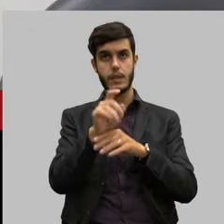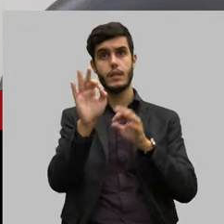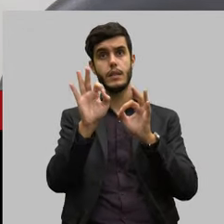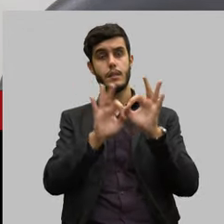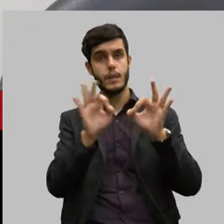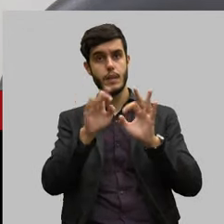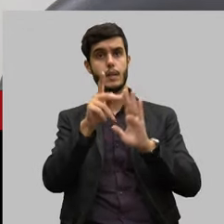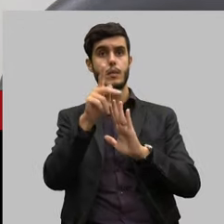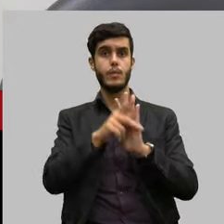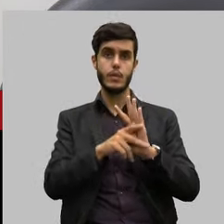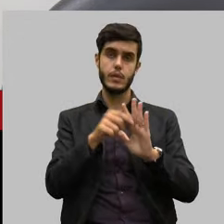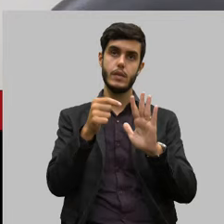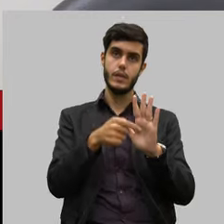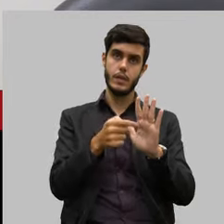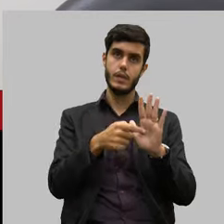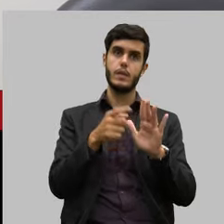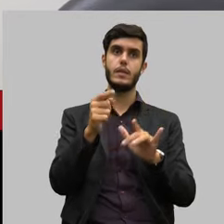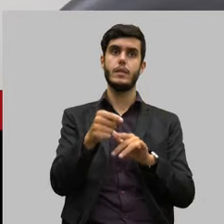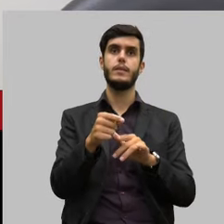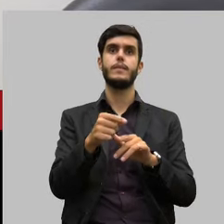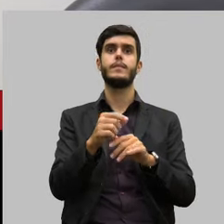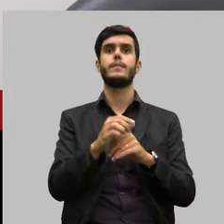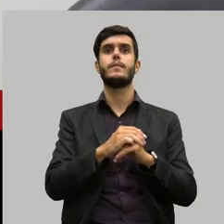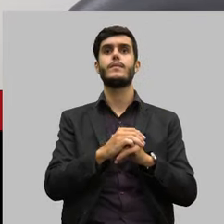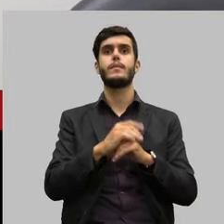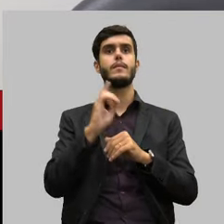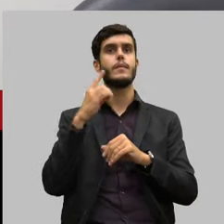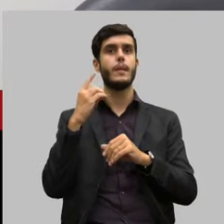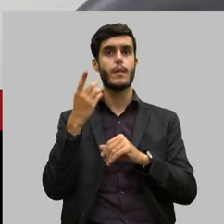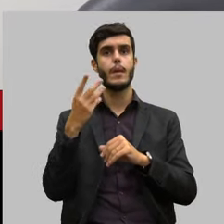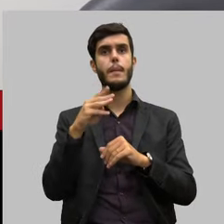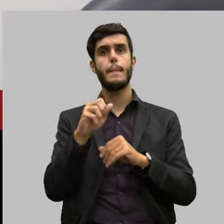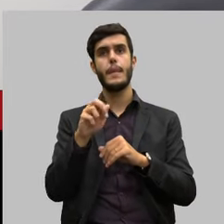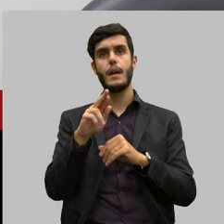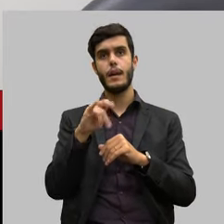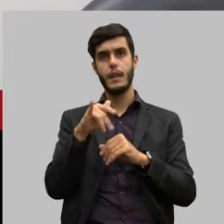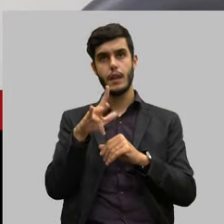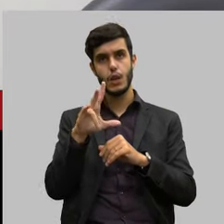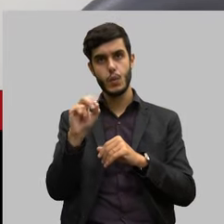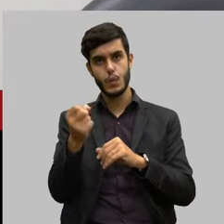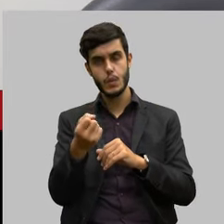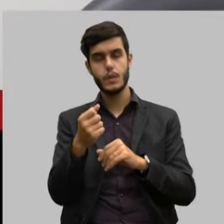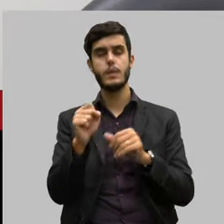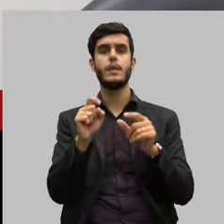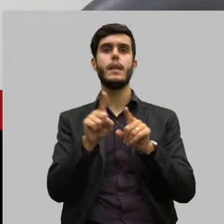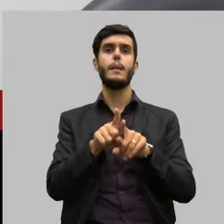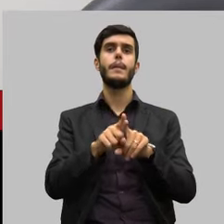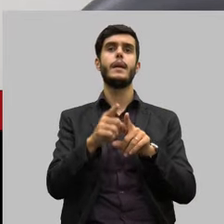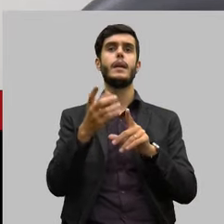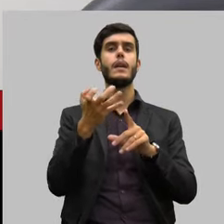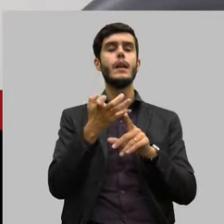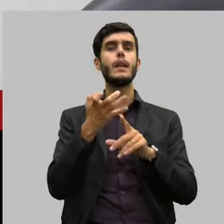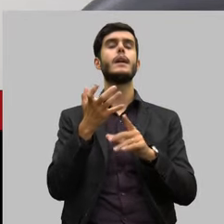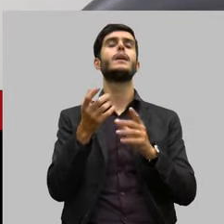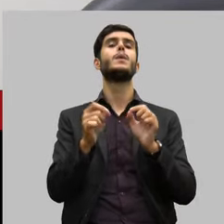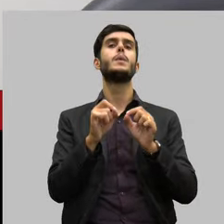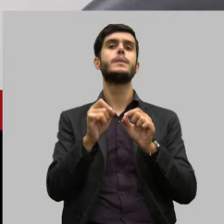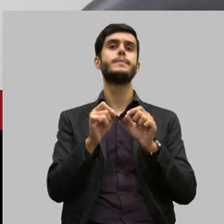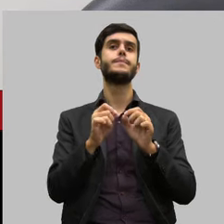federalização da codemig Deputado marquin Presidente Eu também queria eh aqui